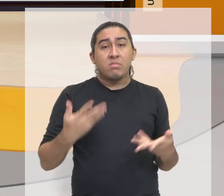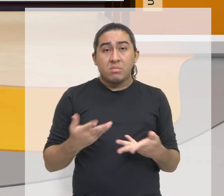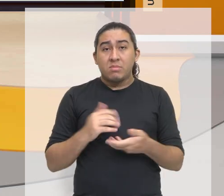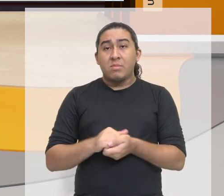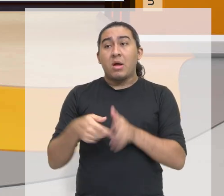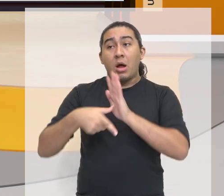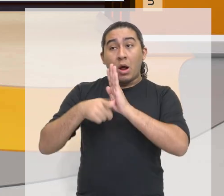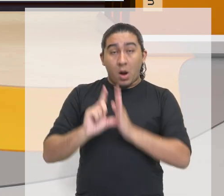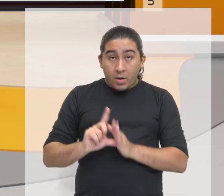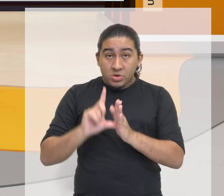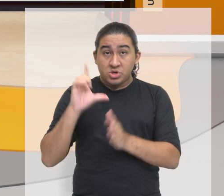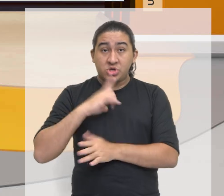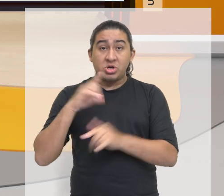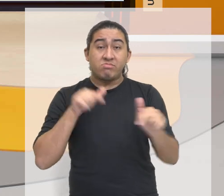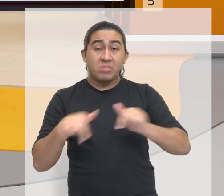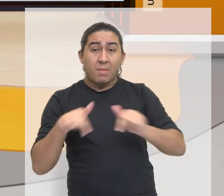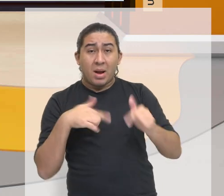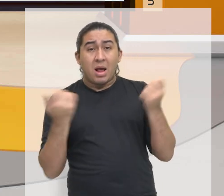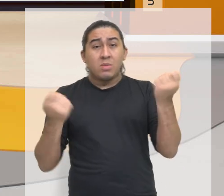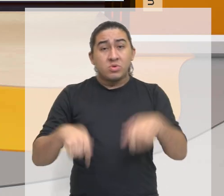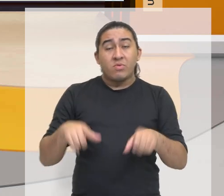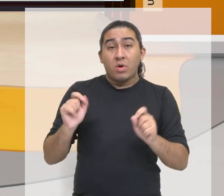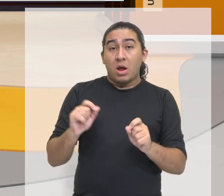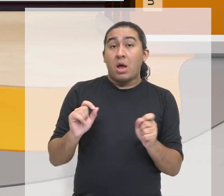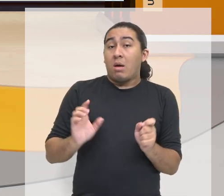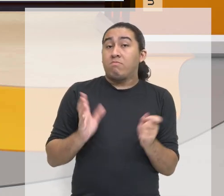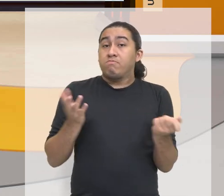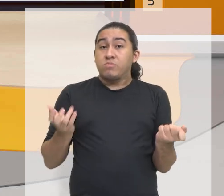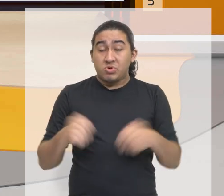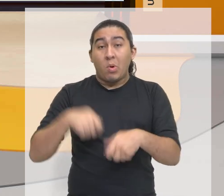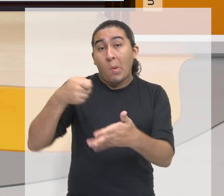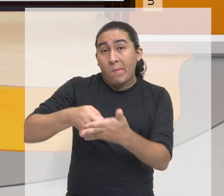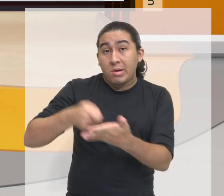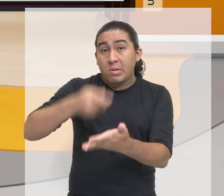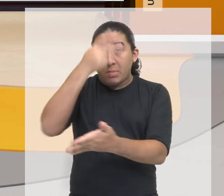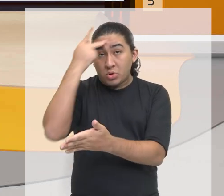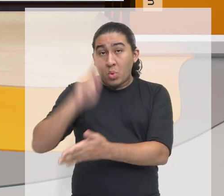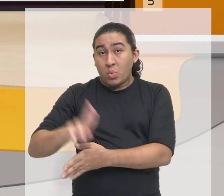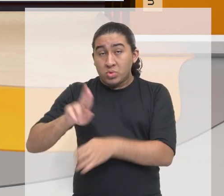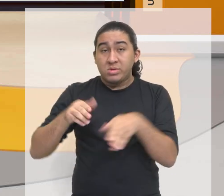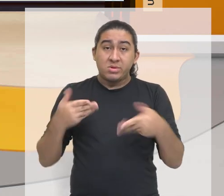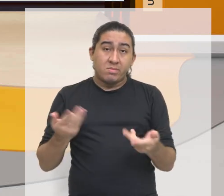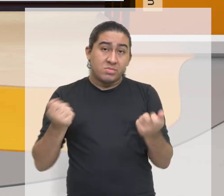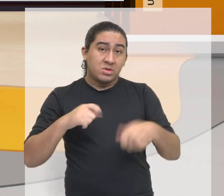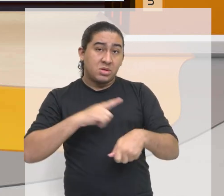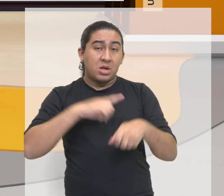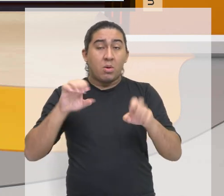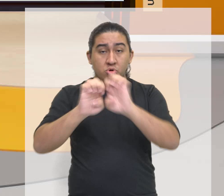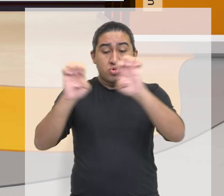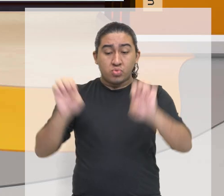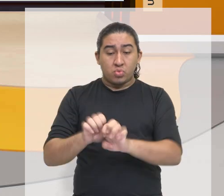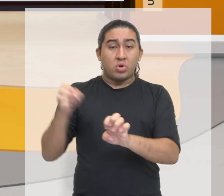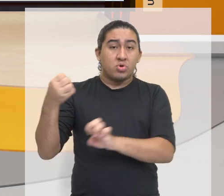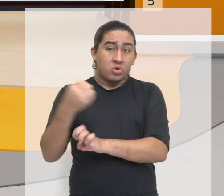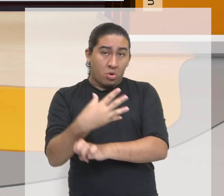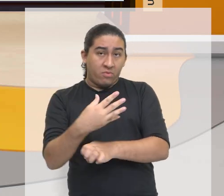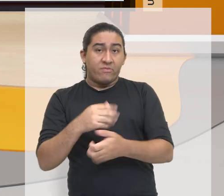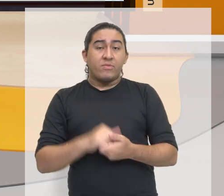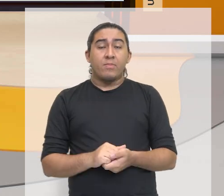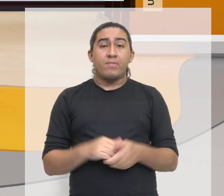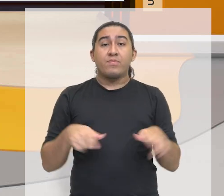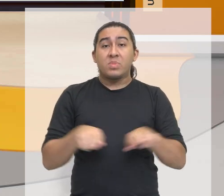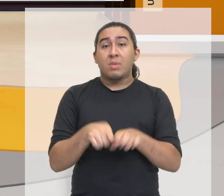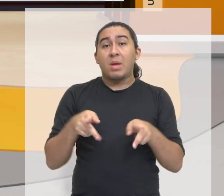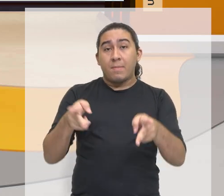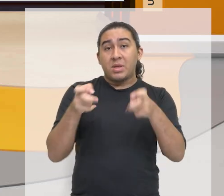empregos antes assim vistos como indispensáveis começaram a ter que se reestruturar. E também vamos verificar